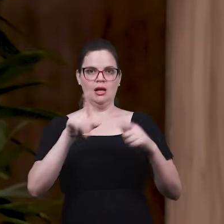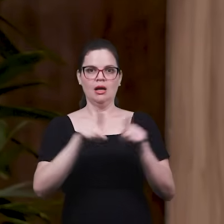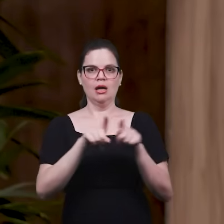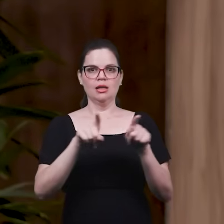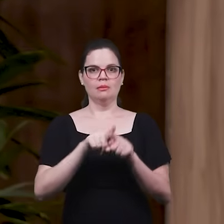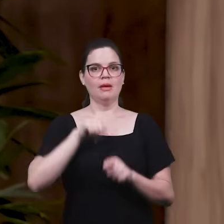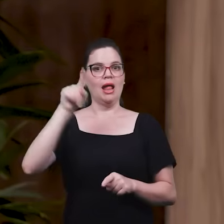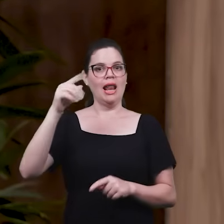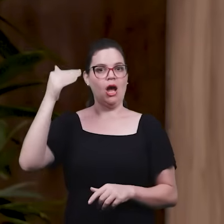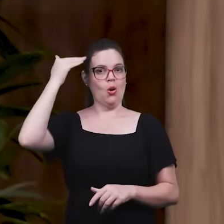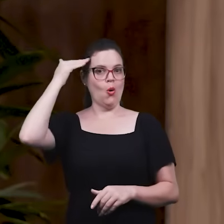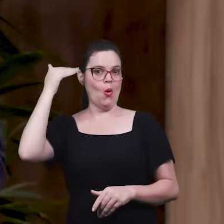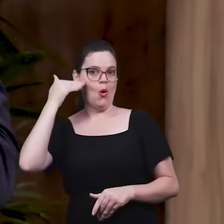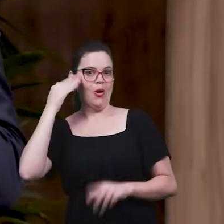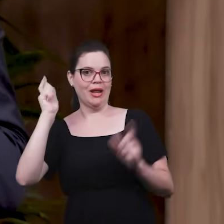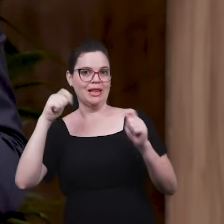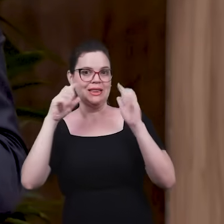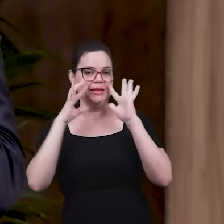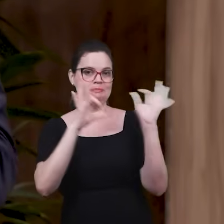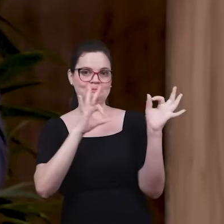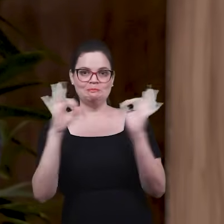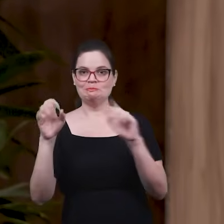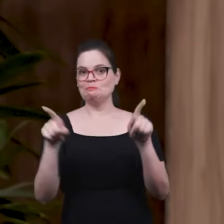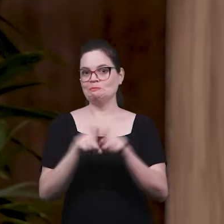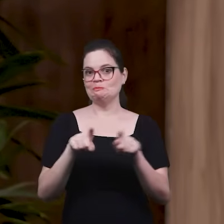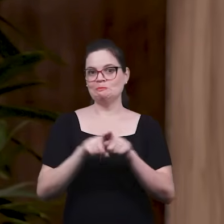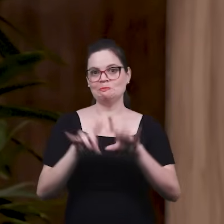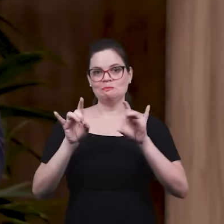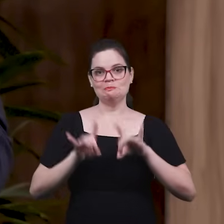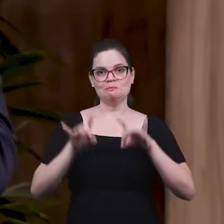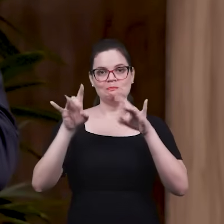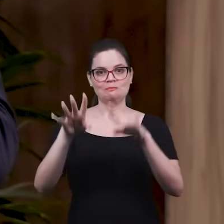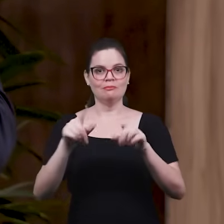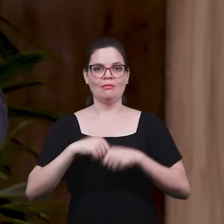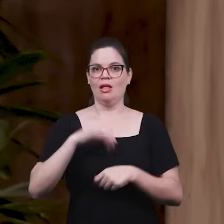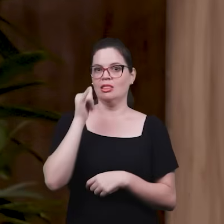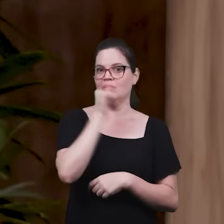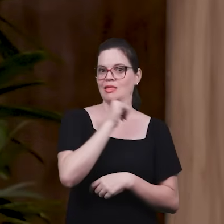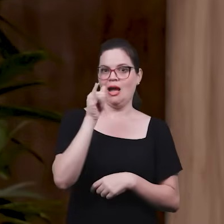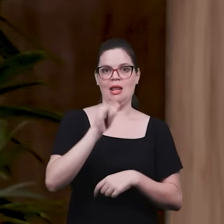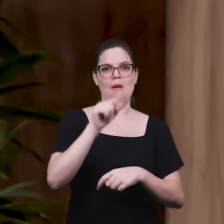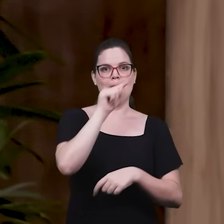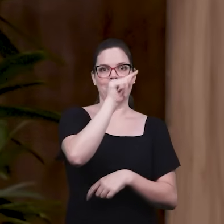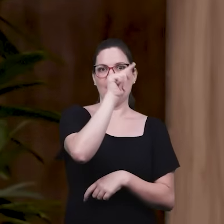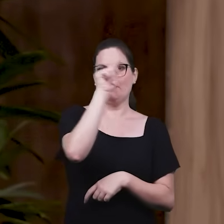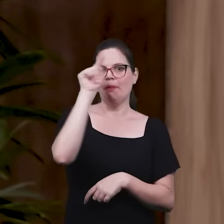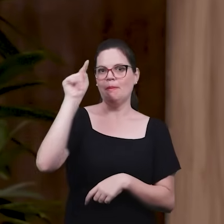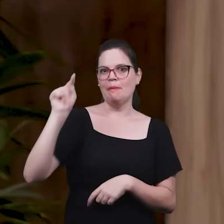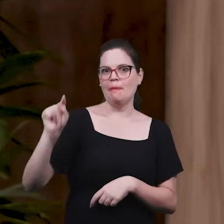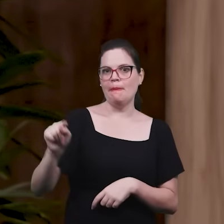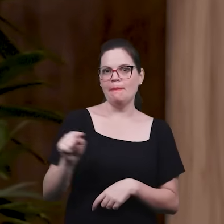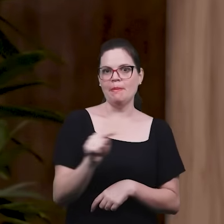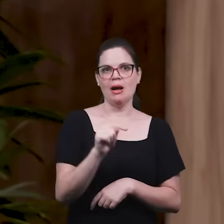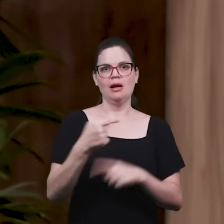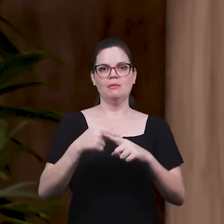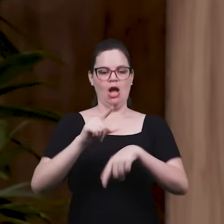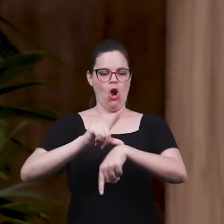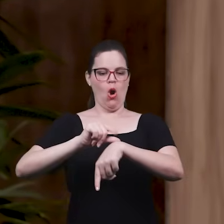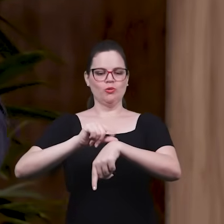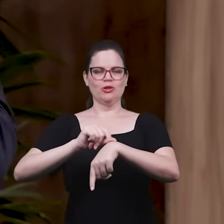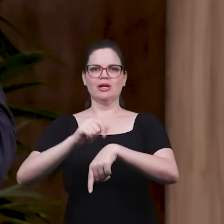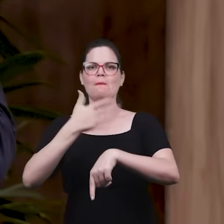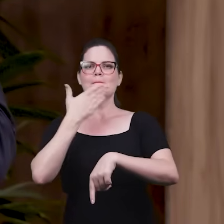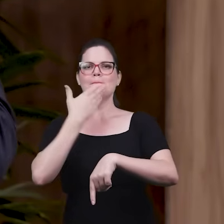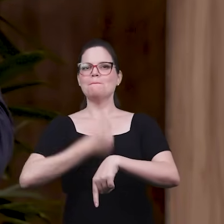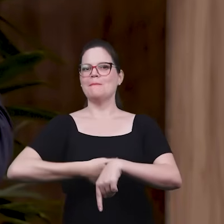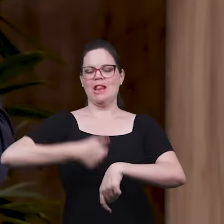irmãos da Coreia possam participar, da Nova Zelândia, da Itália. Por isso 11 horas, porque é o melhor horário para